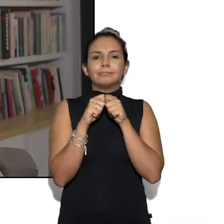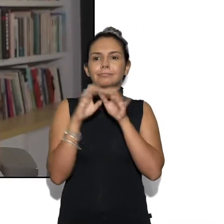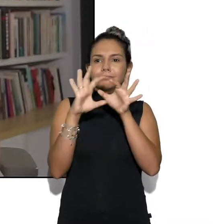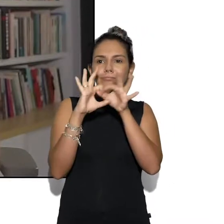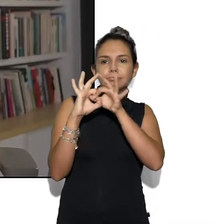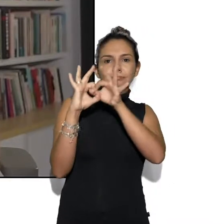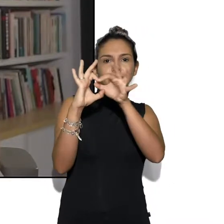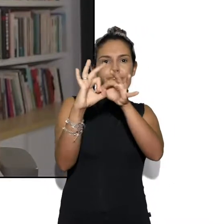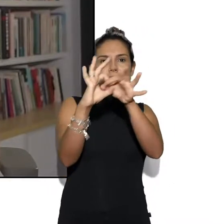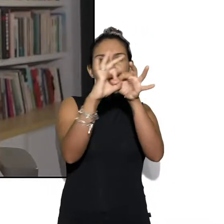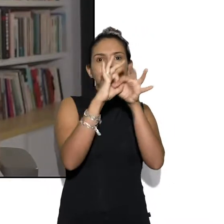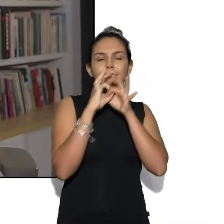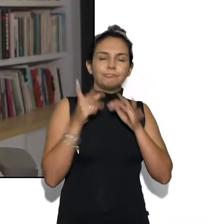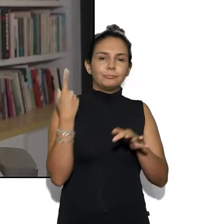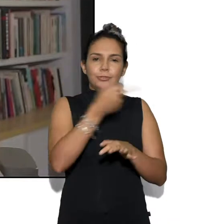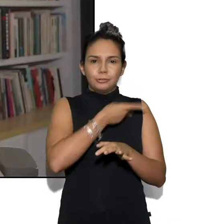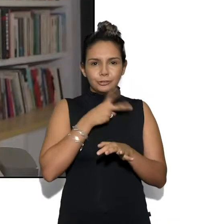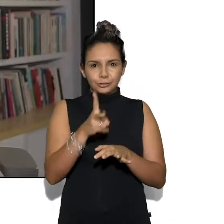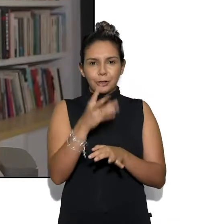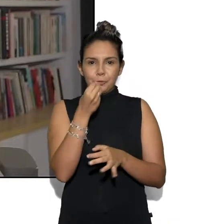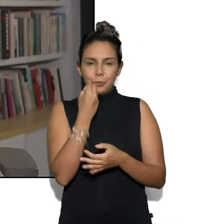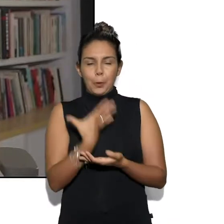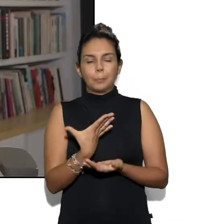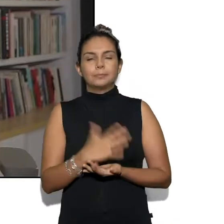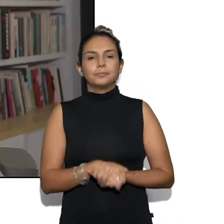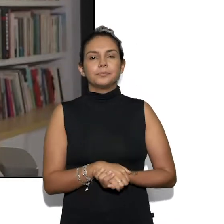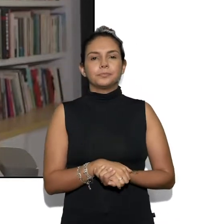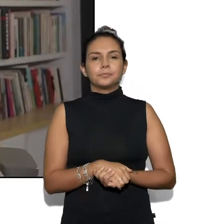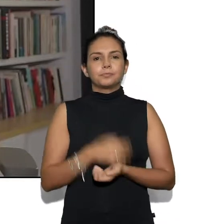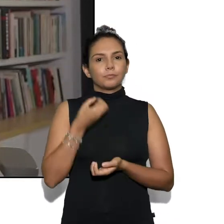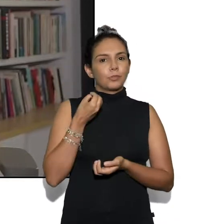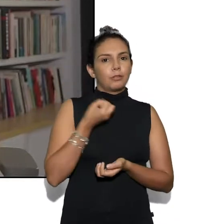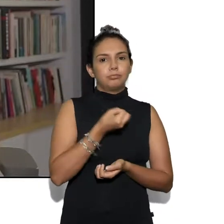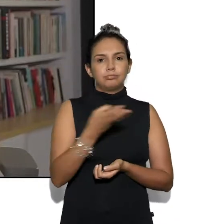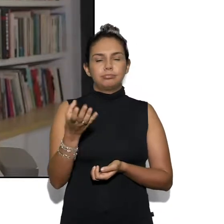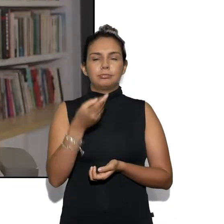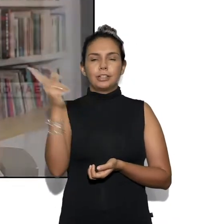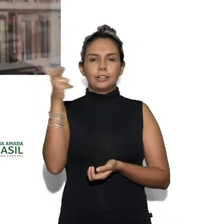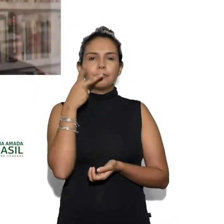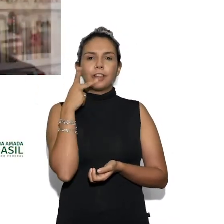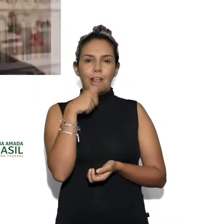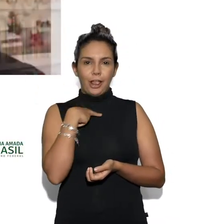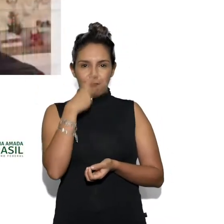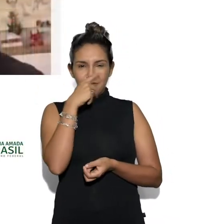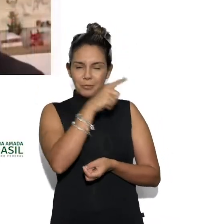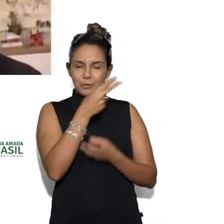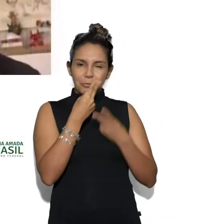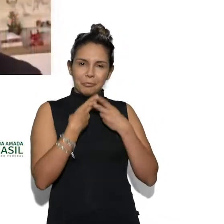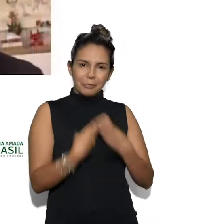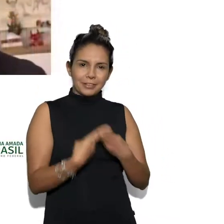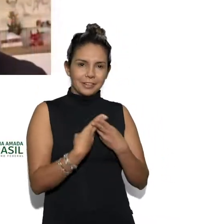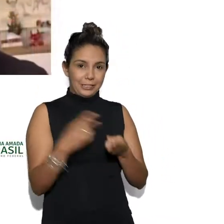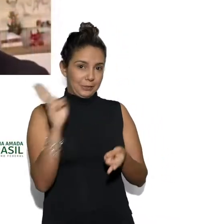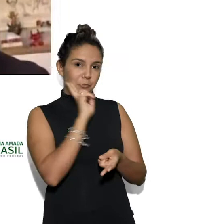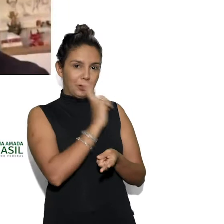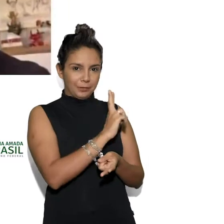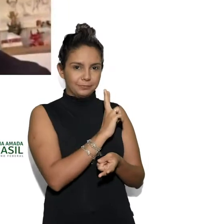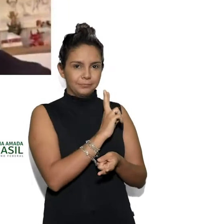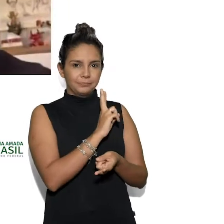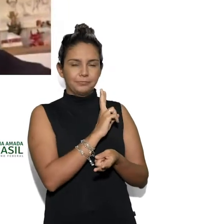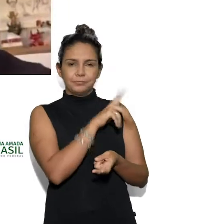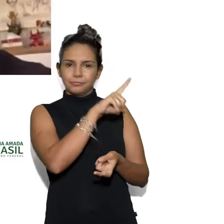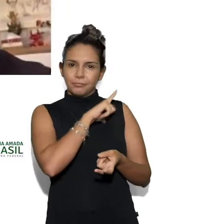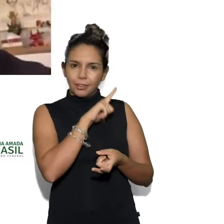que foram mantidos, né? Isso é que é bom. Tantas e tantas. Mas você é muito paciente, eu acho. Você